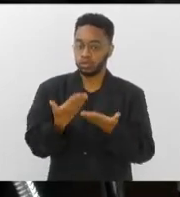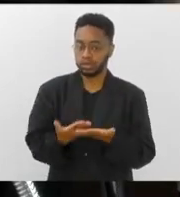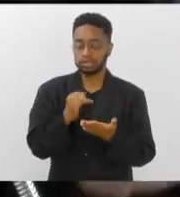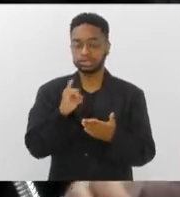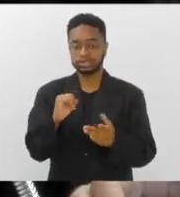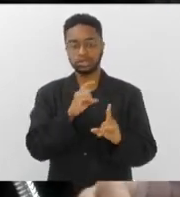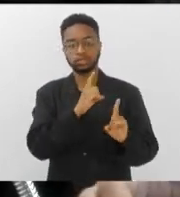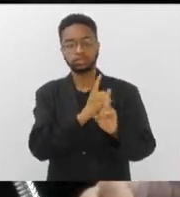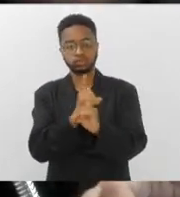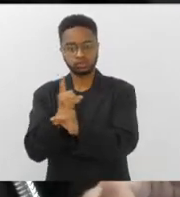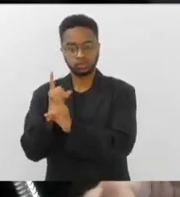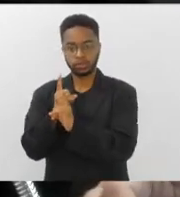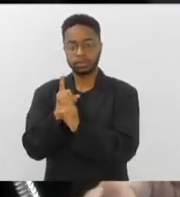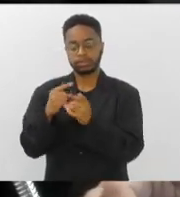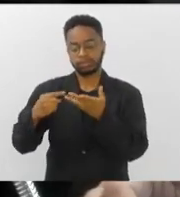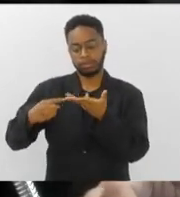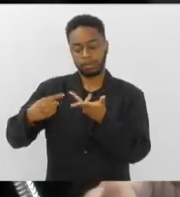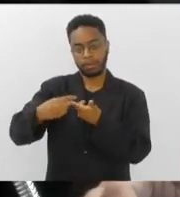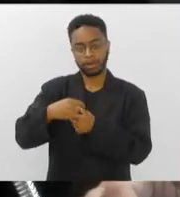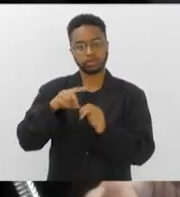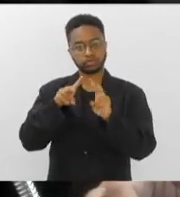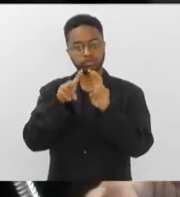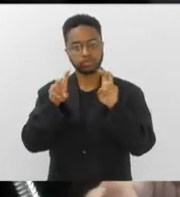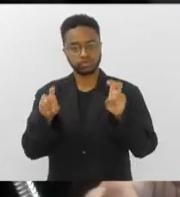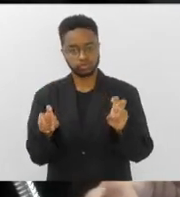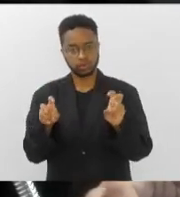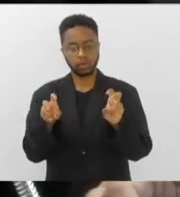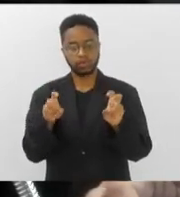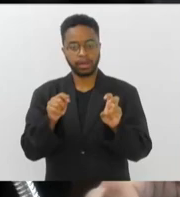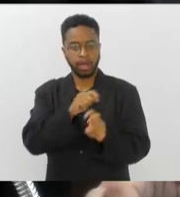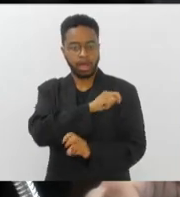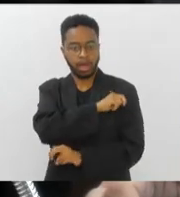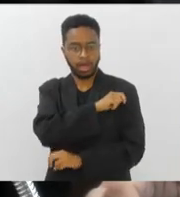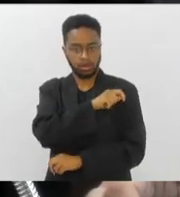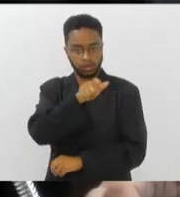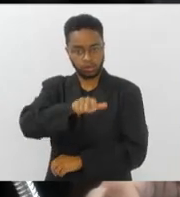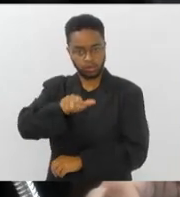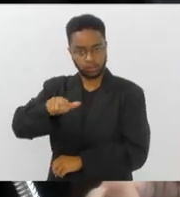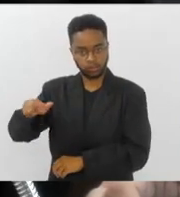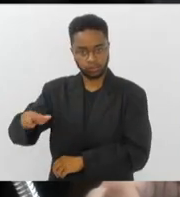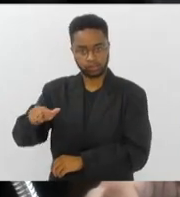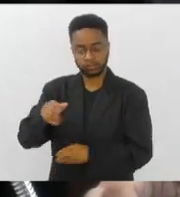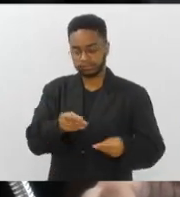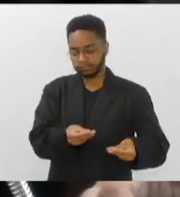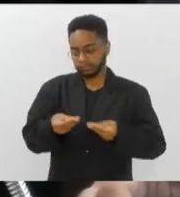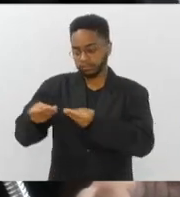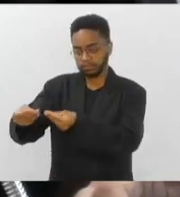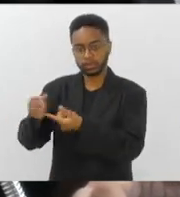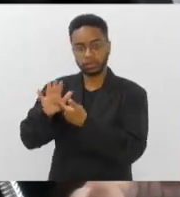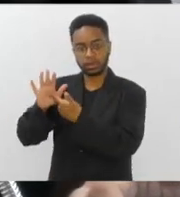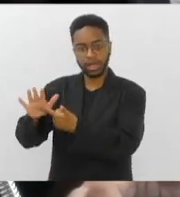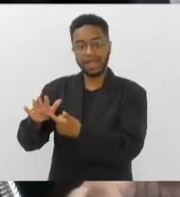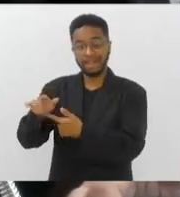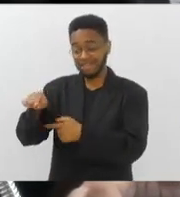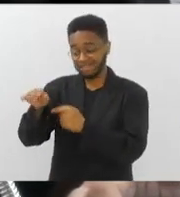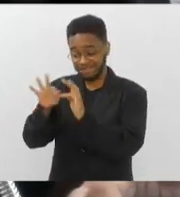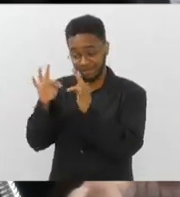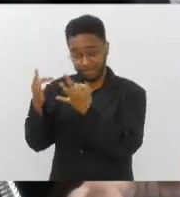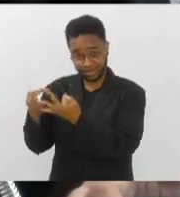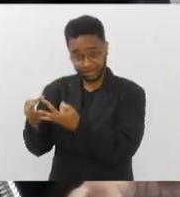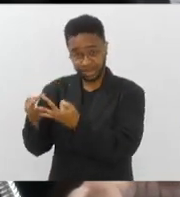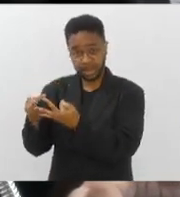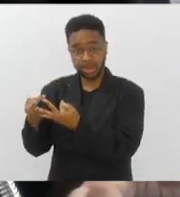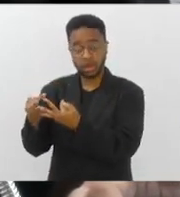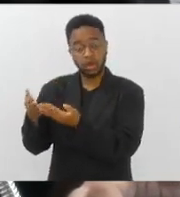identificando justamente essas questões relacionadas aos alunos, encaminha a família a esse núcleo de apoio à